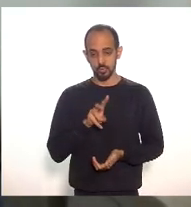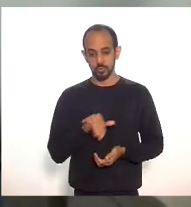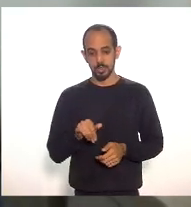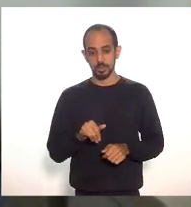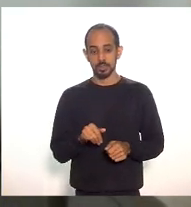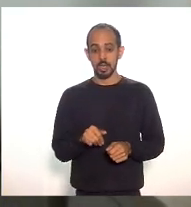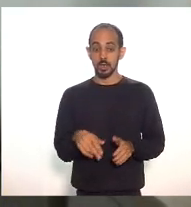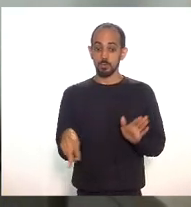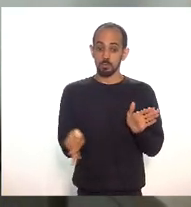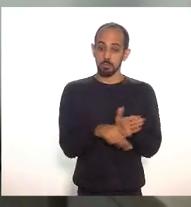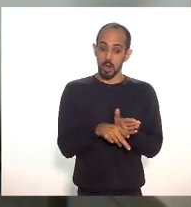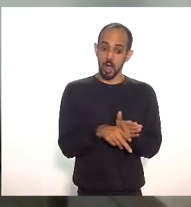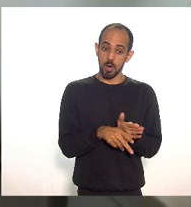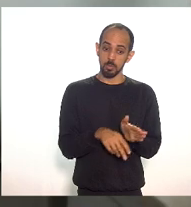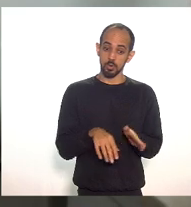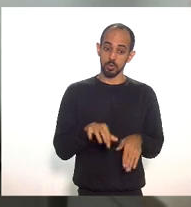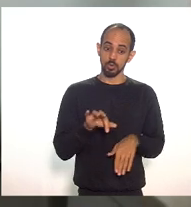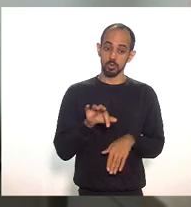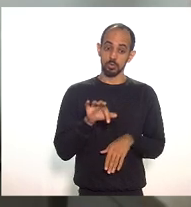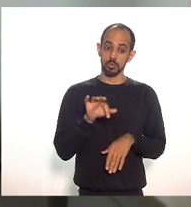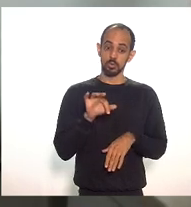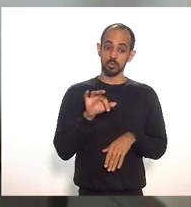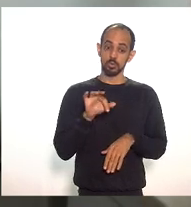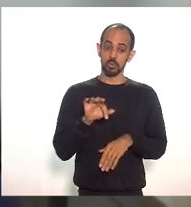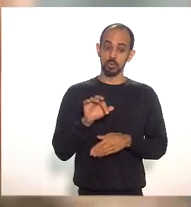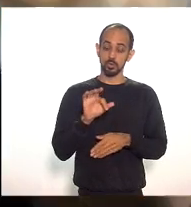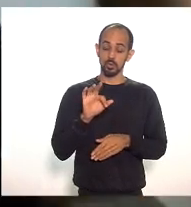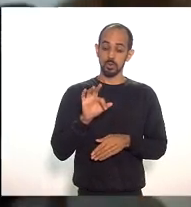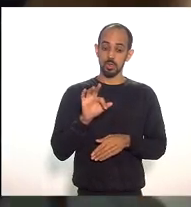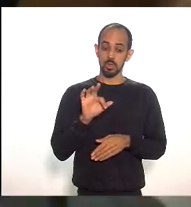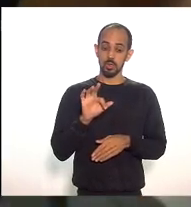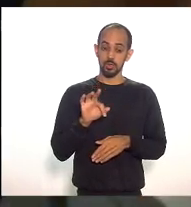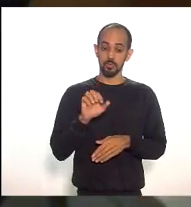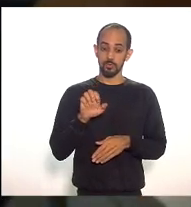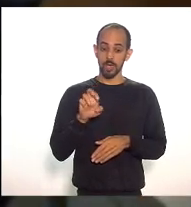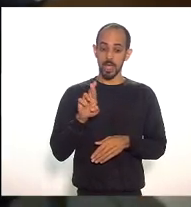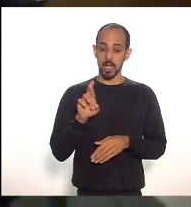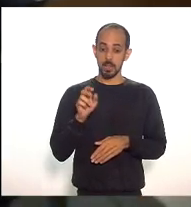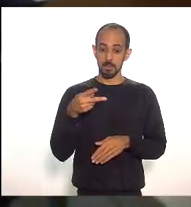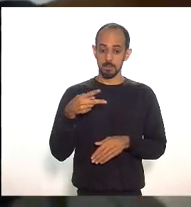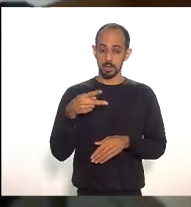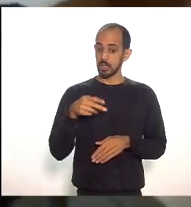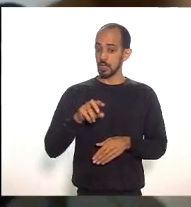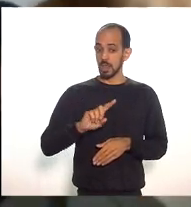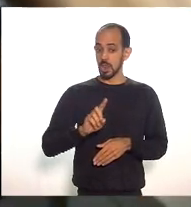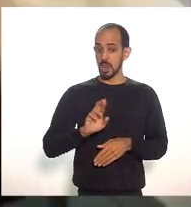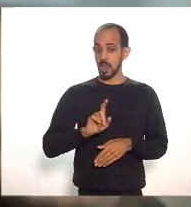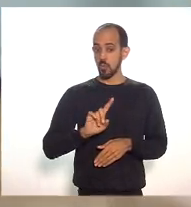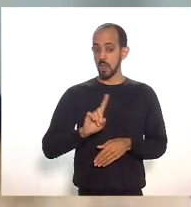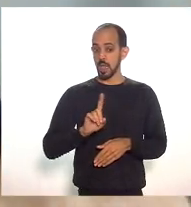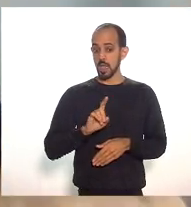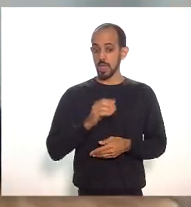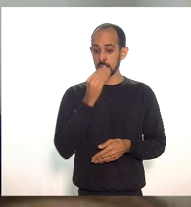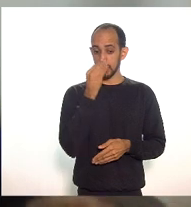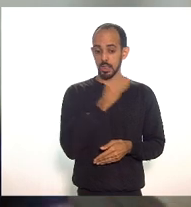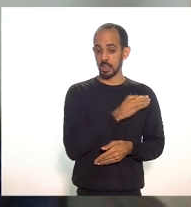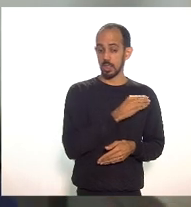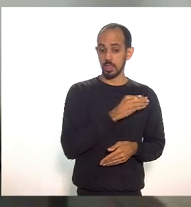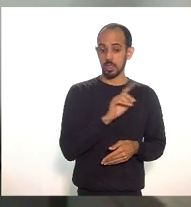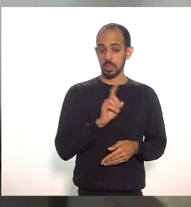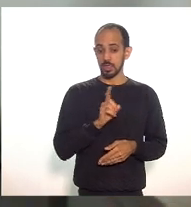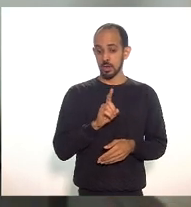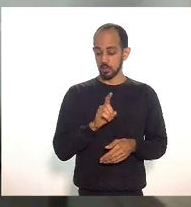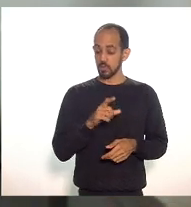óleo do fundo Estadual de combate à pobreza não tá mexendo Galego mundo e tá amarrando